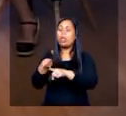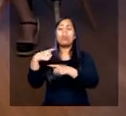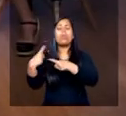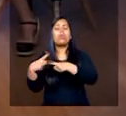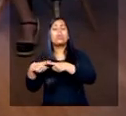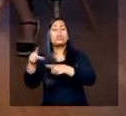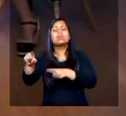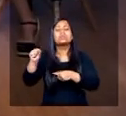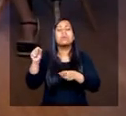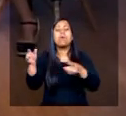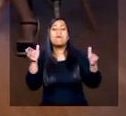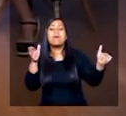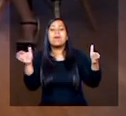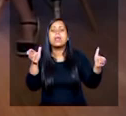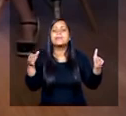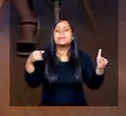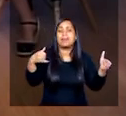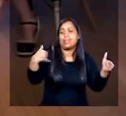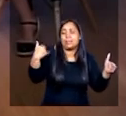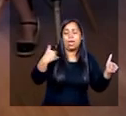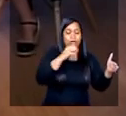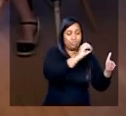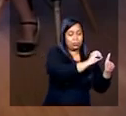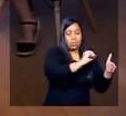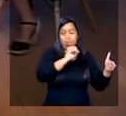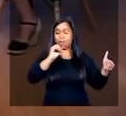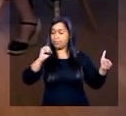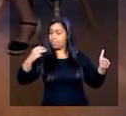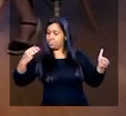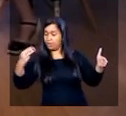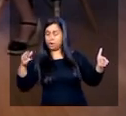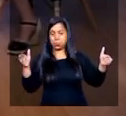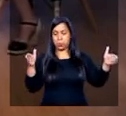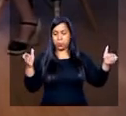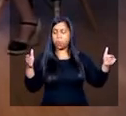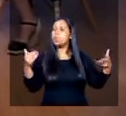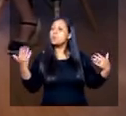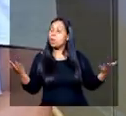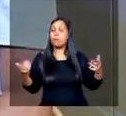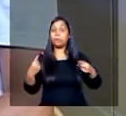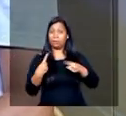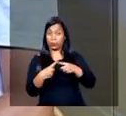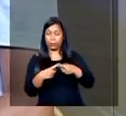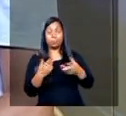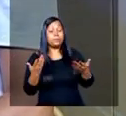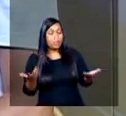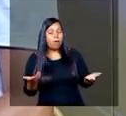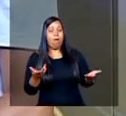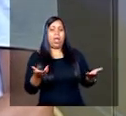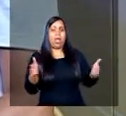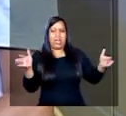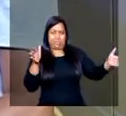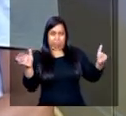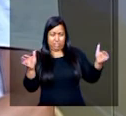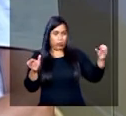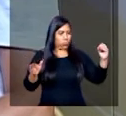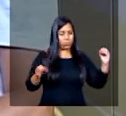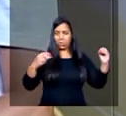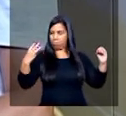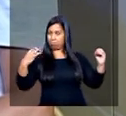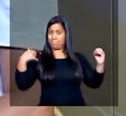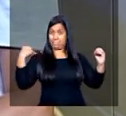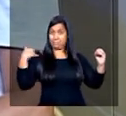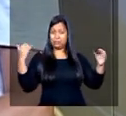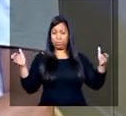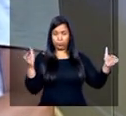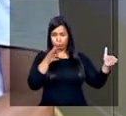escolheram essa faixa etária de 0 a 3 anos? Então, essa faixa etária é o momento que a criança está